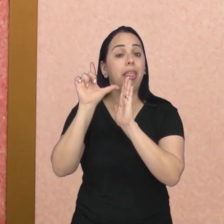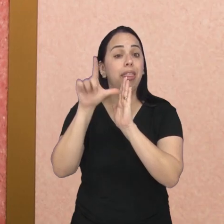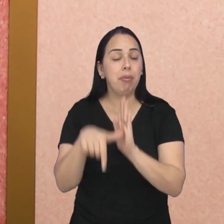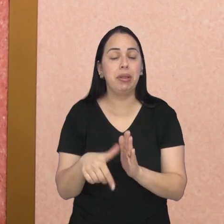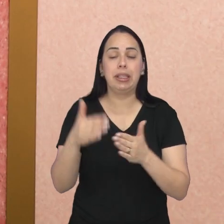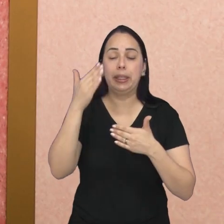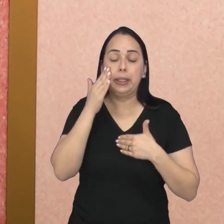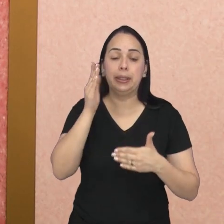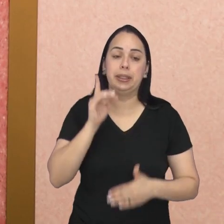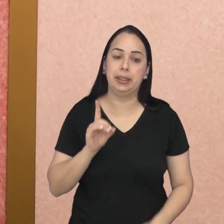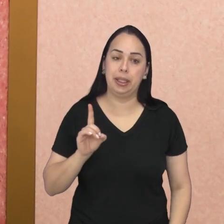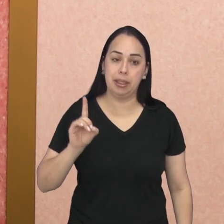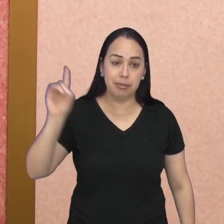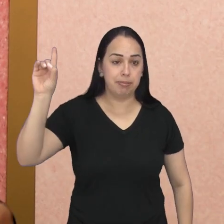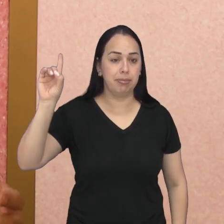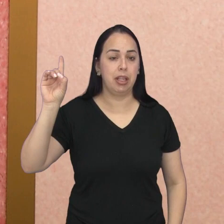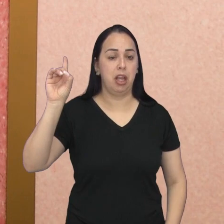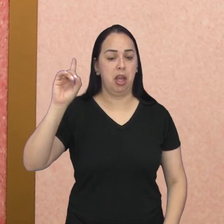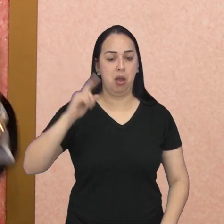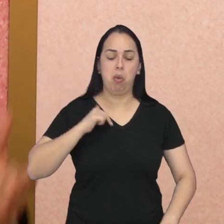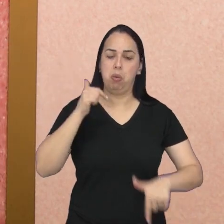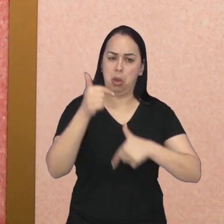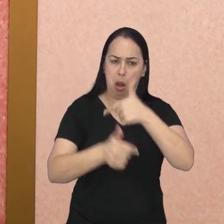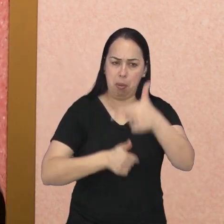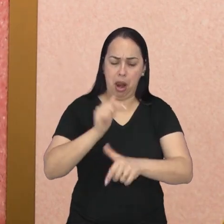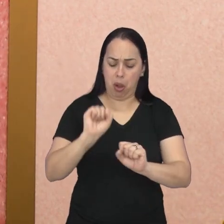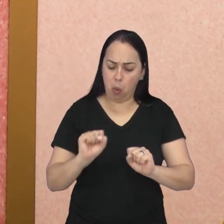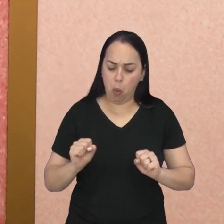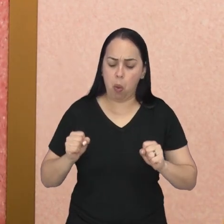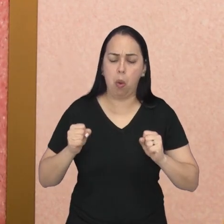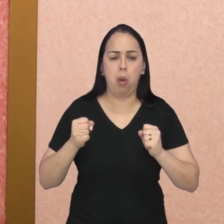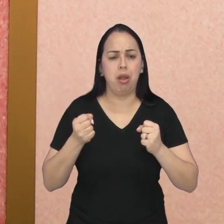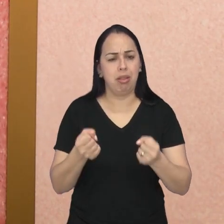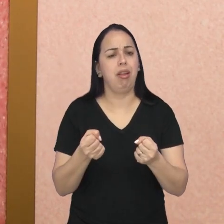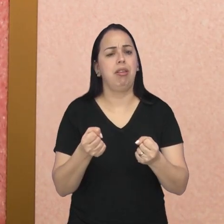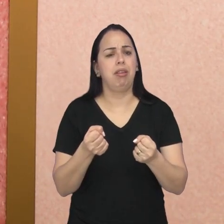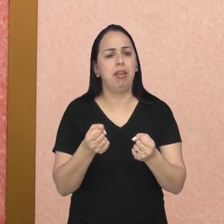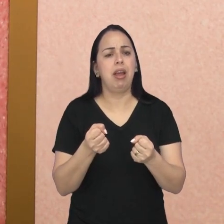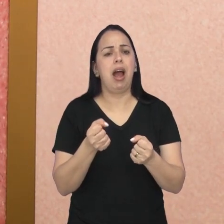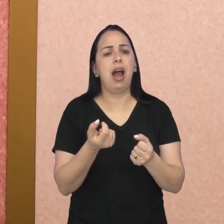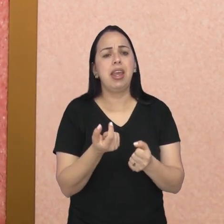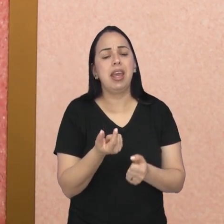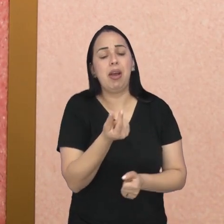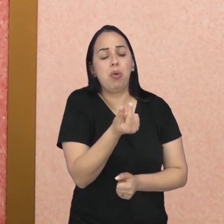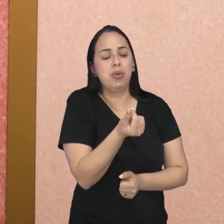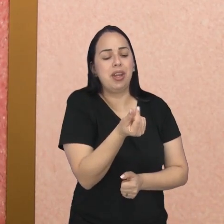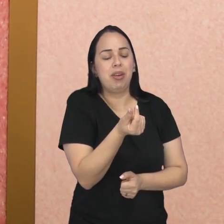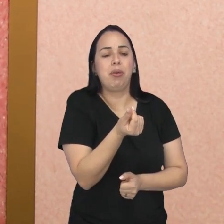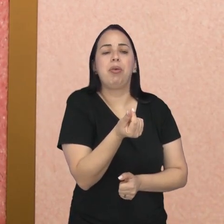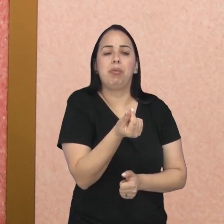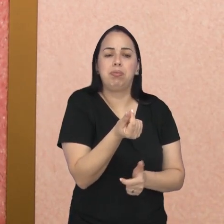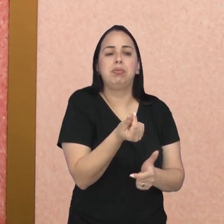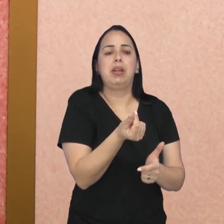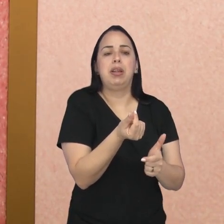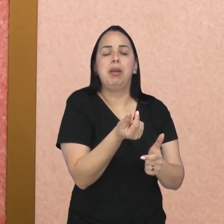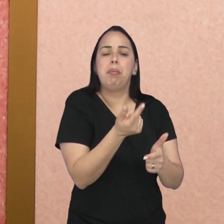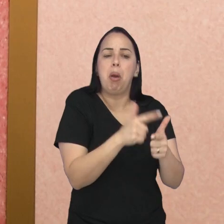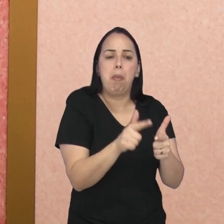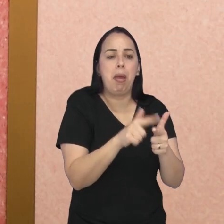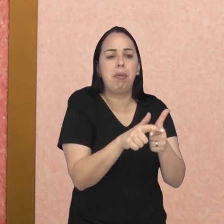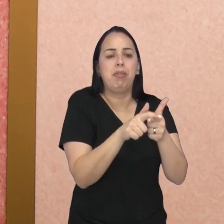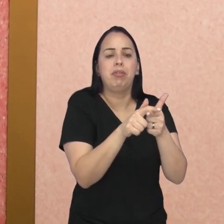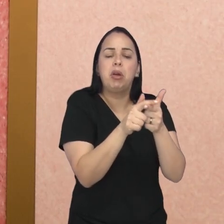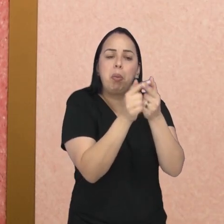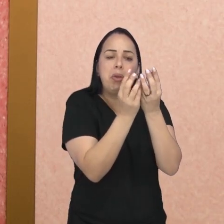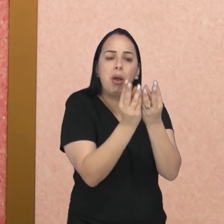Depois, graças a Deus, com muito trabalho, com muito esforço, as coisas foram melhorando. Mas eu sempre quis ser